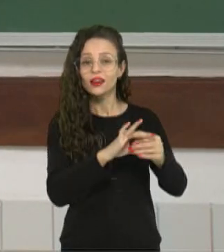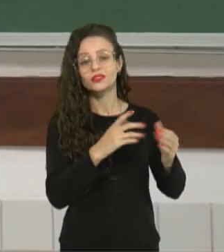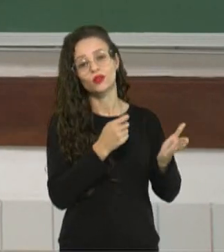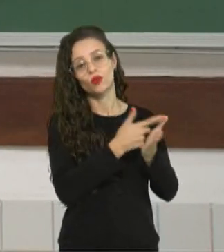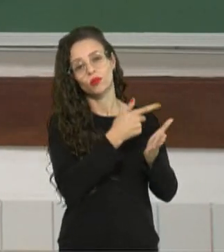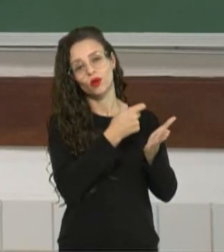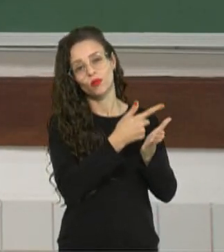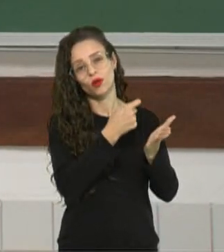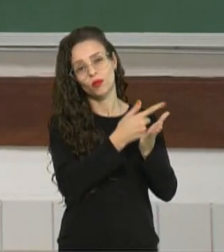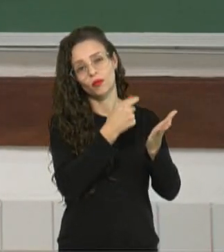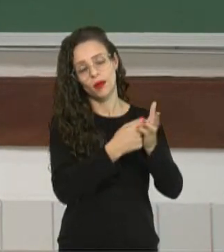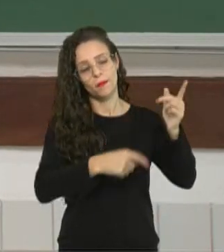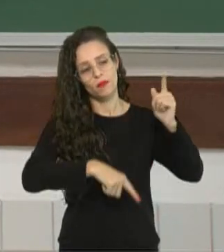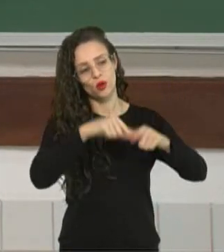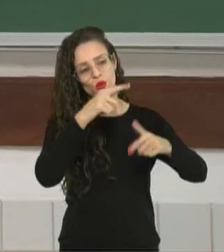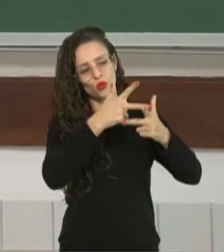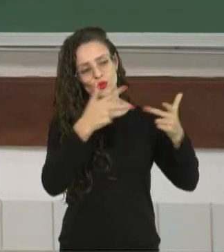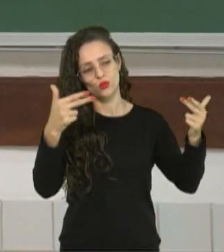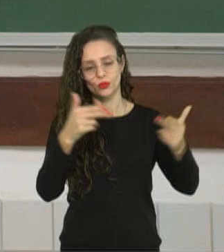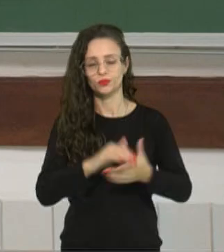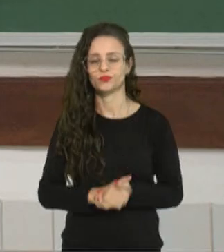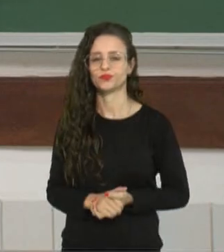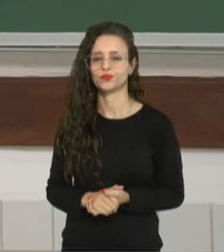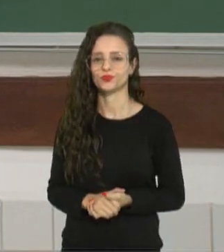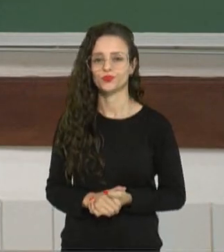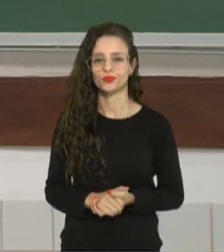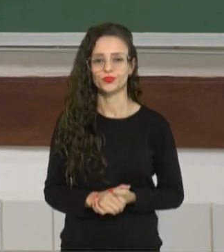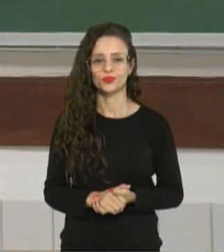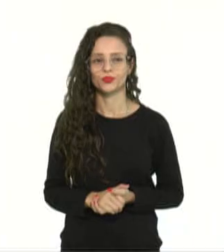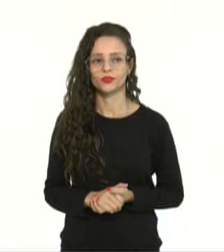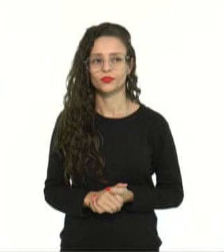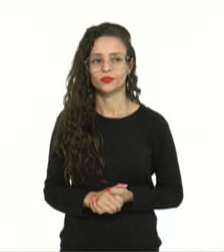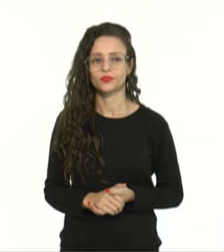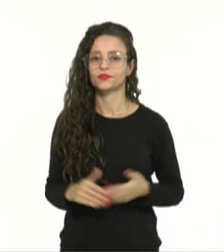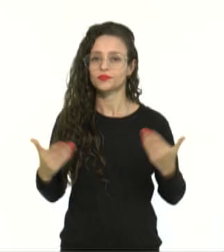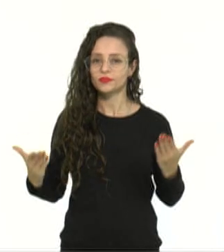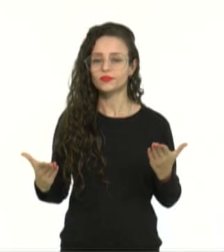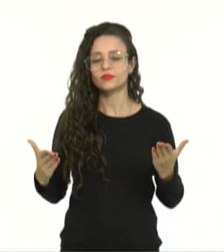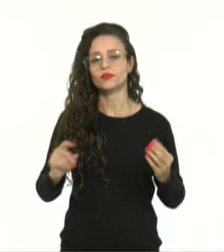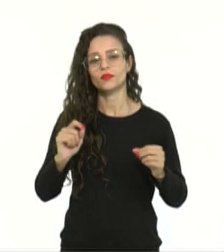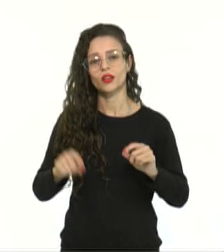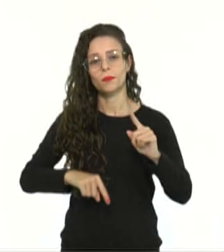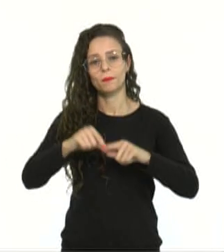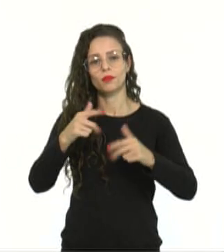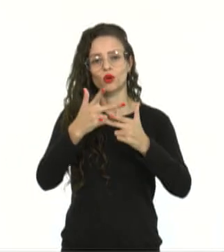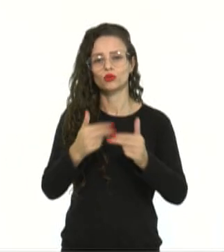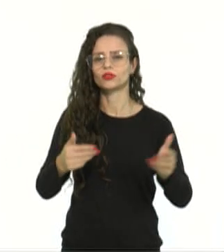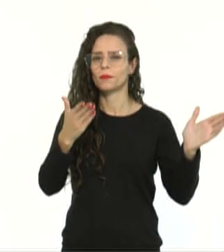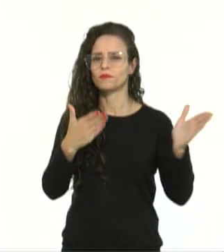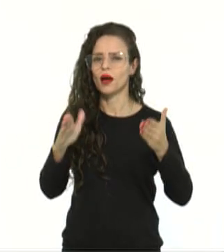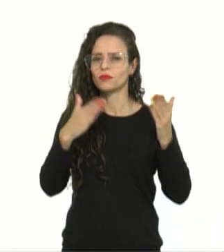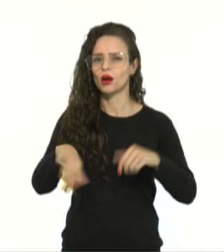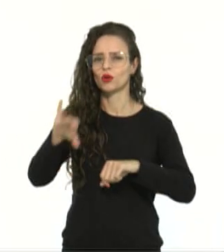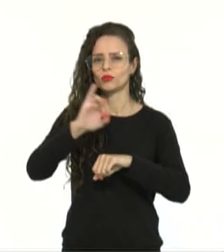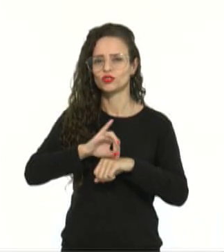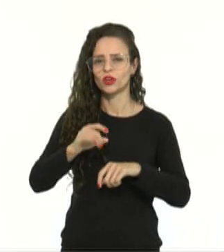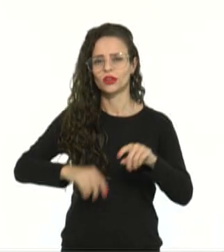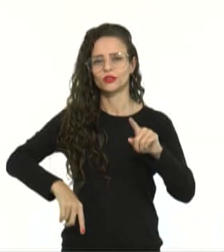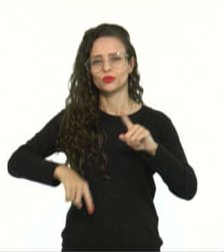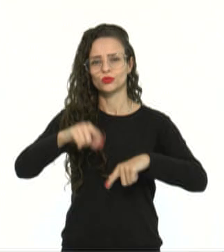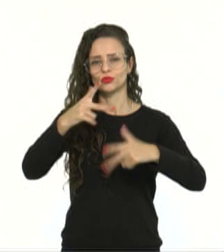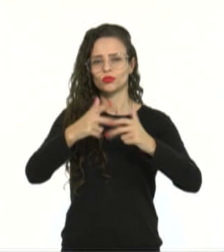ao consumo dos produtos da cultura de massa. Então, a produção dos objetos culturais se